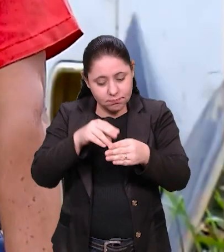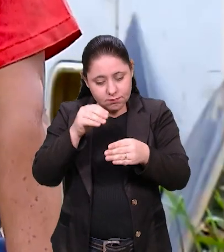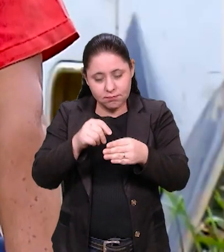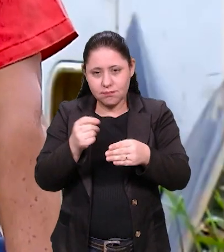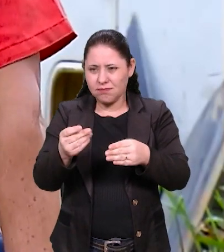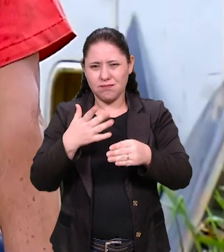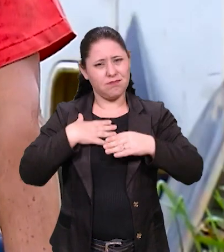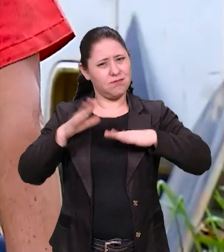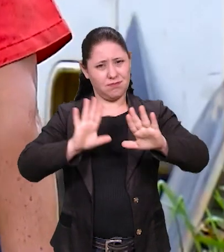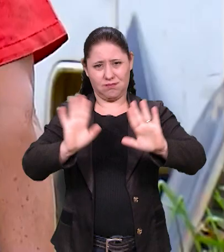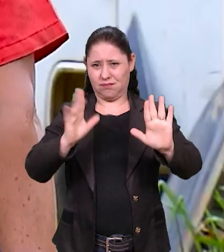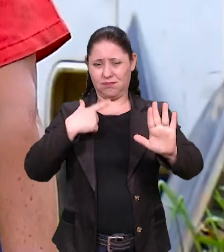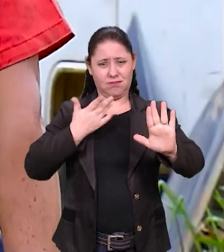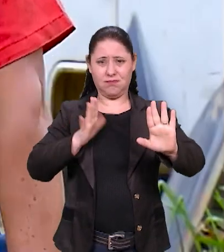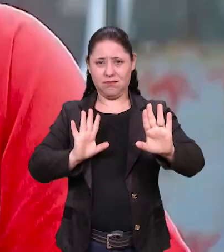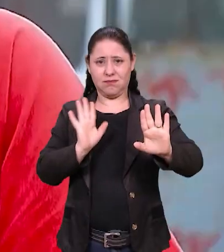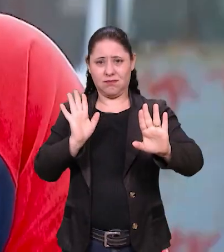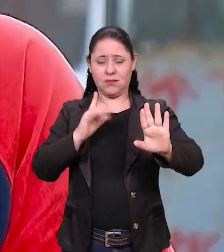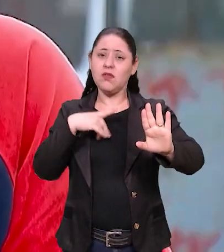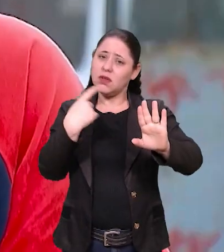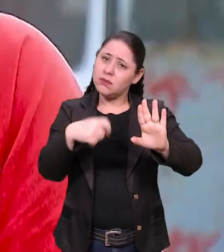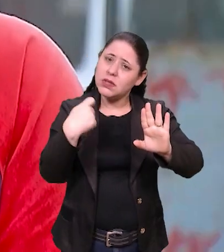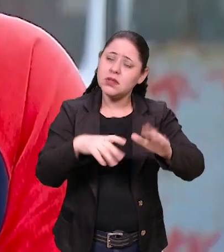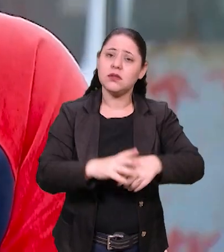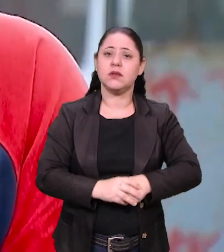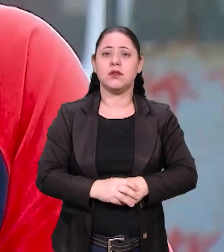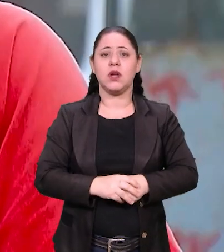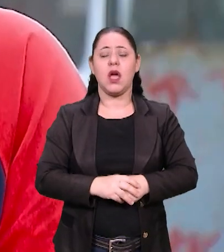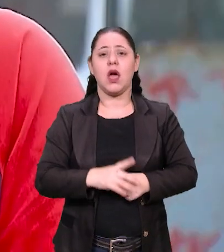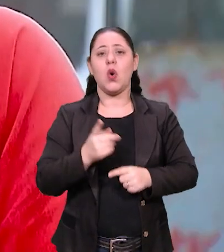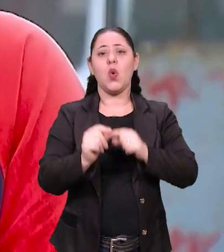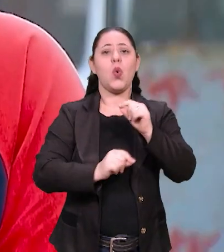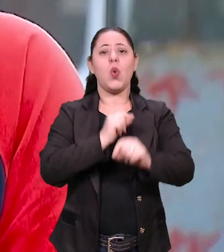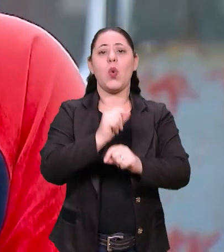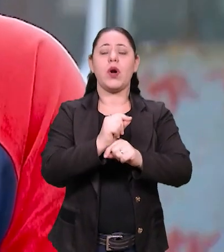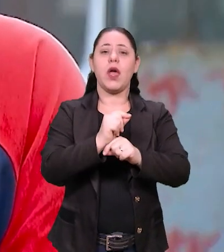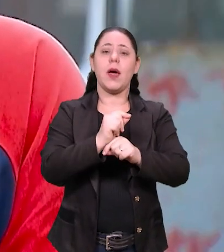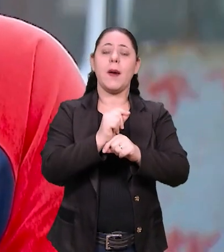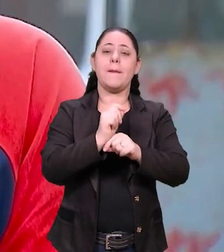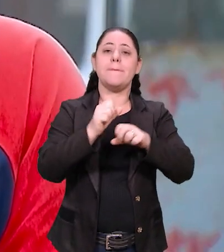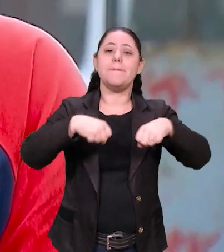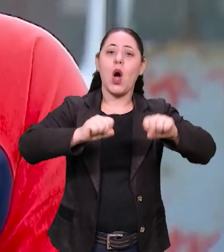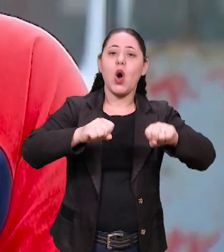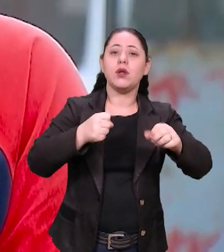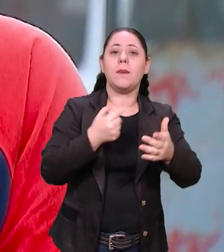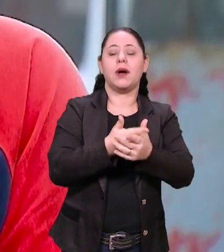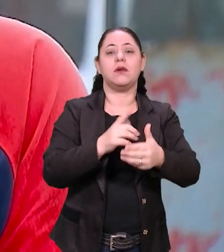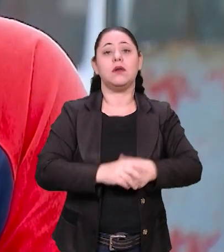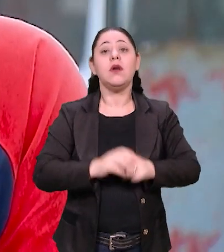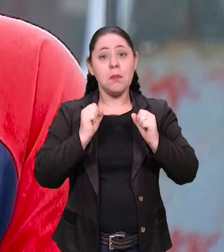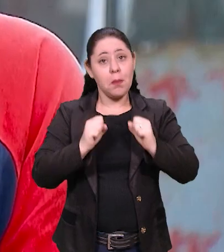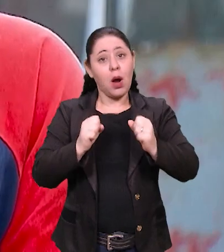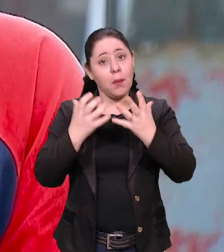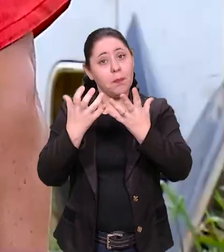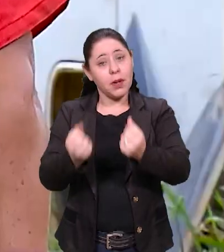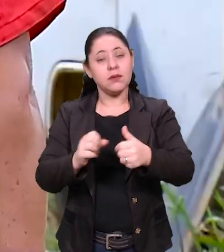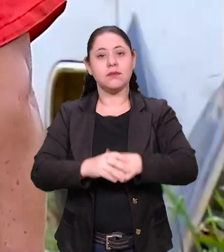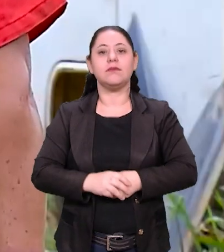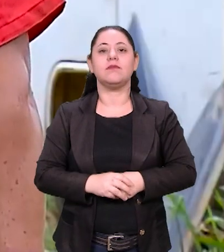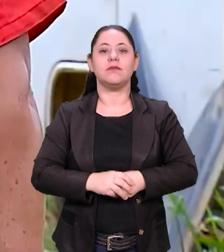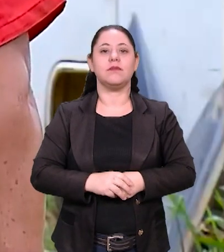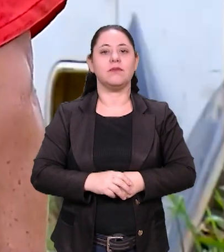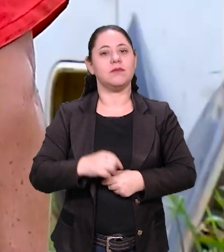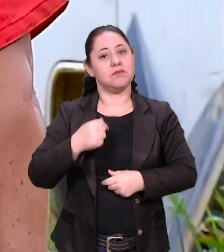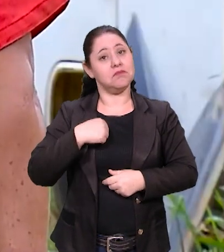gratificação para me dar. Aí eu falei, não, Fausto, pode ficar aí. Você tá precisando, é de você inteirar pagar a prestação de sua moto e tal. Não tem problema, não, moço, mas pode pegar. E